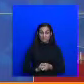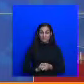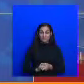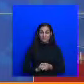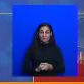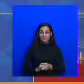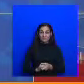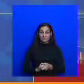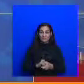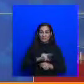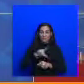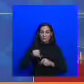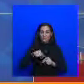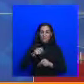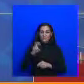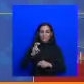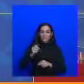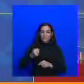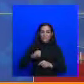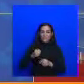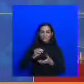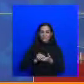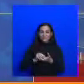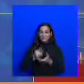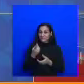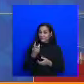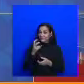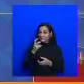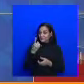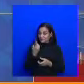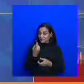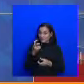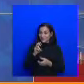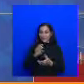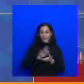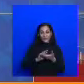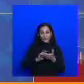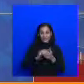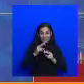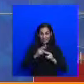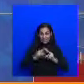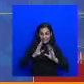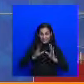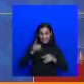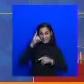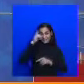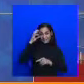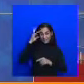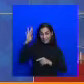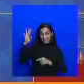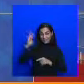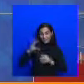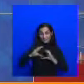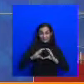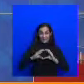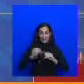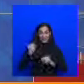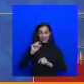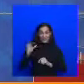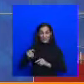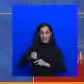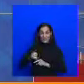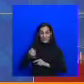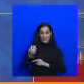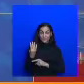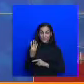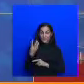04. Foram sorteados 5 números, faltam 15. Loterias Caixa. Já pensou? Bola